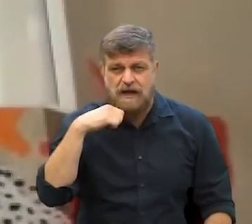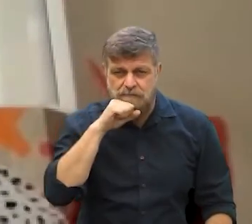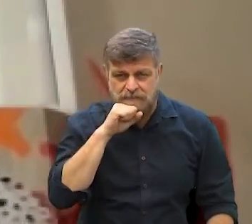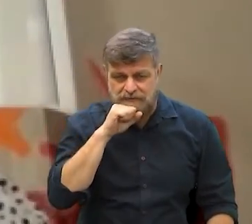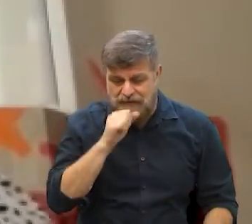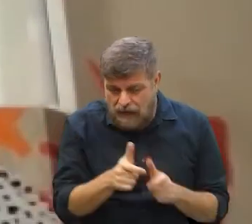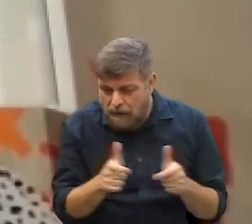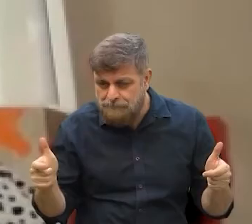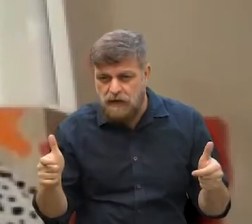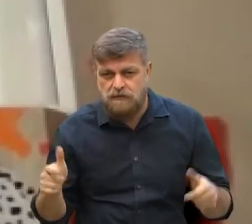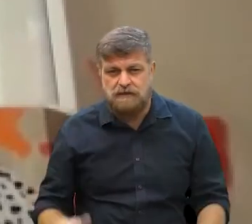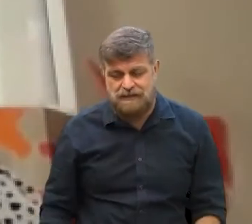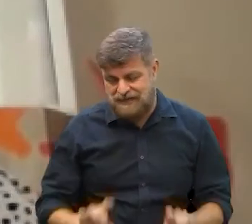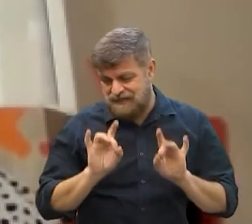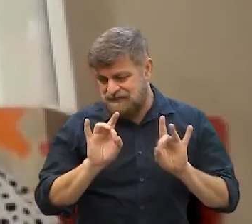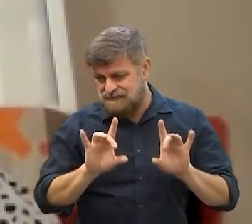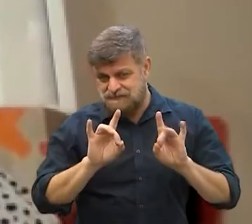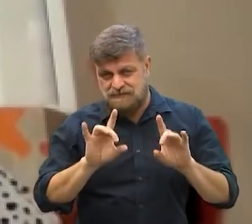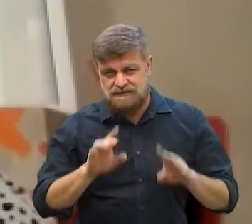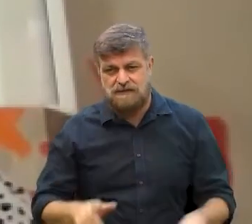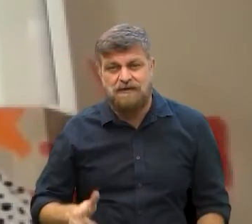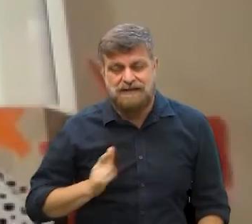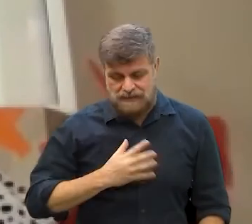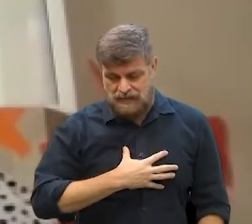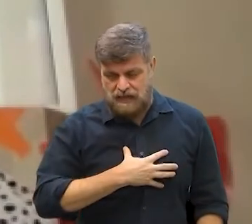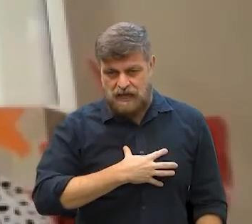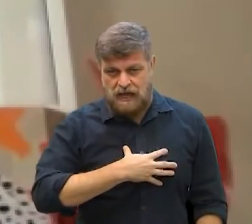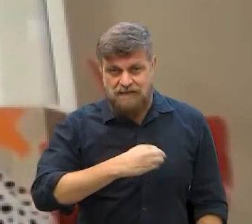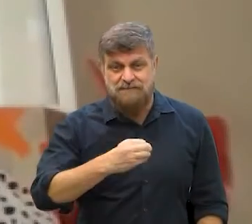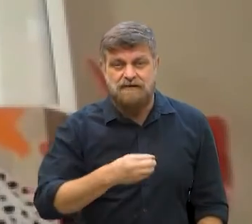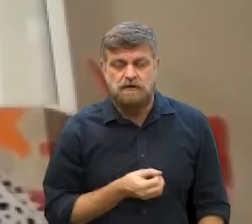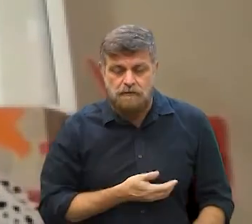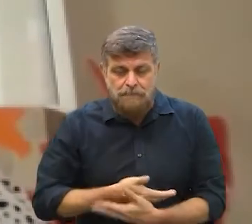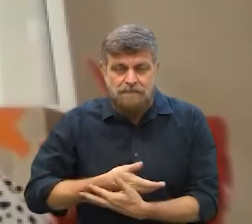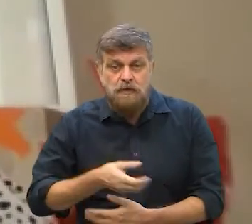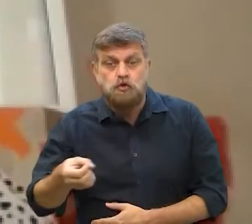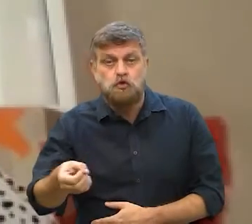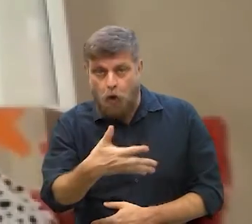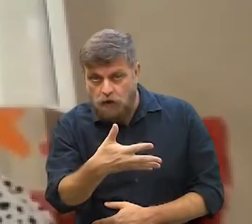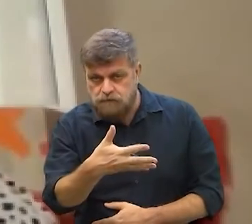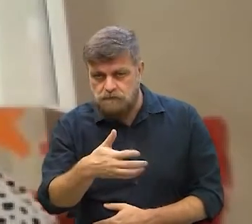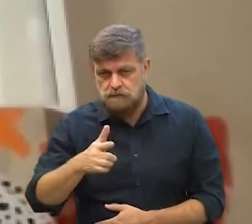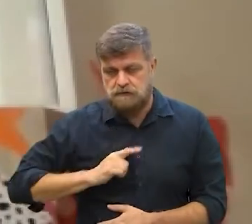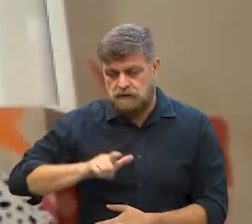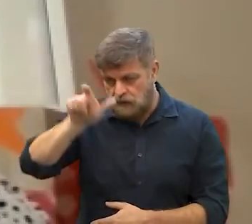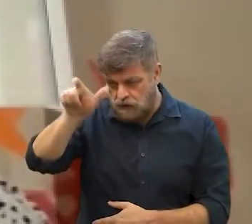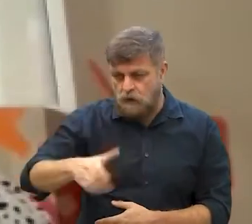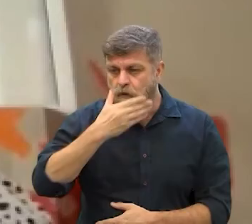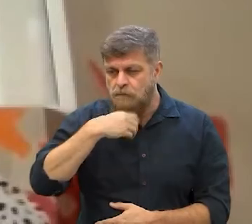geral, especialmente esses que têm filhos mais novos, eles